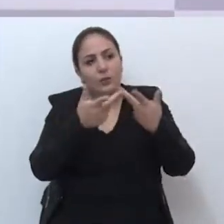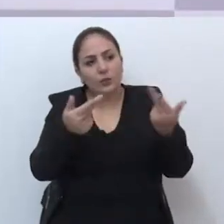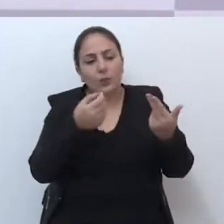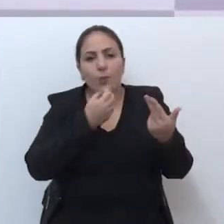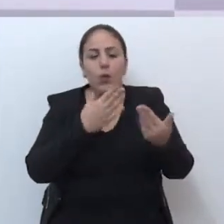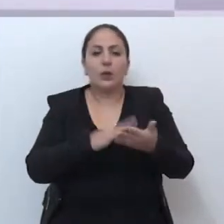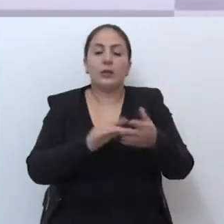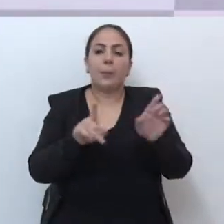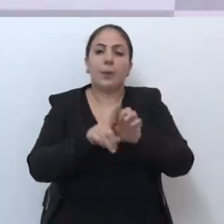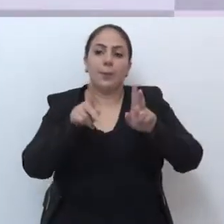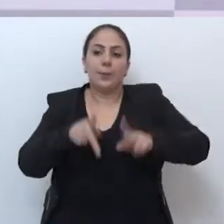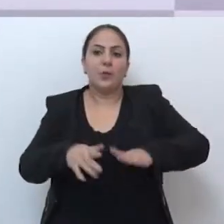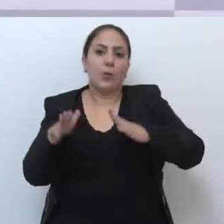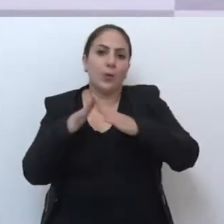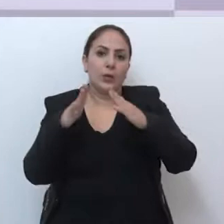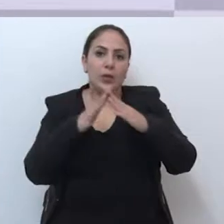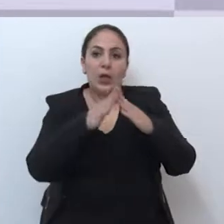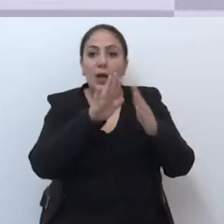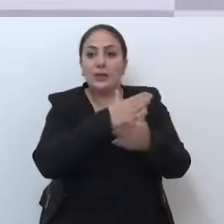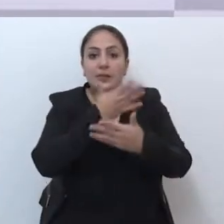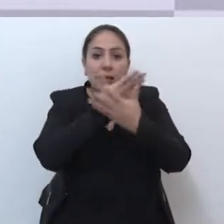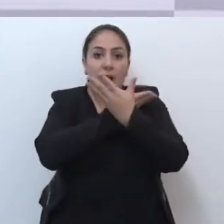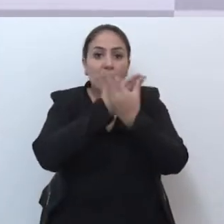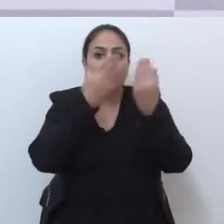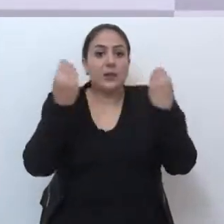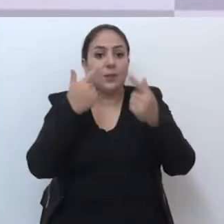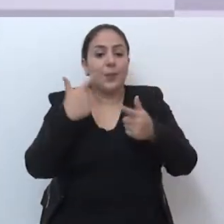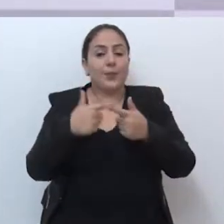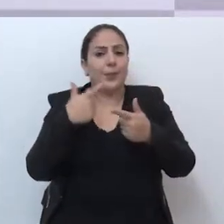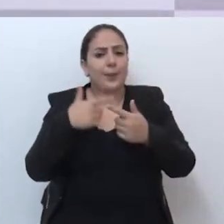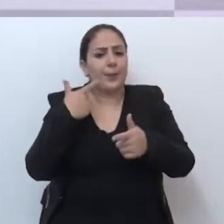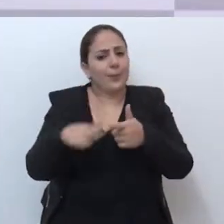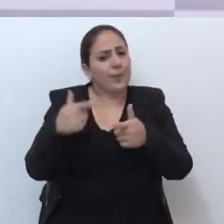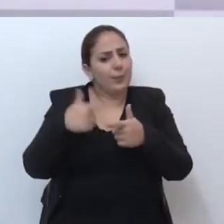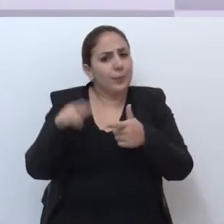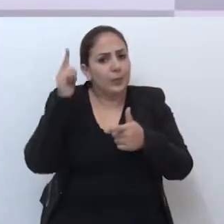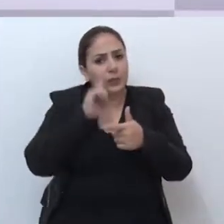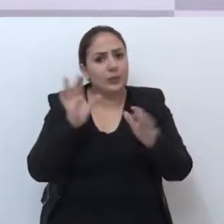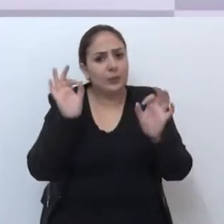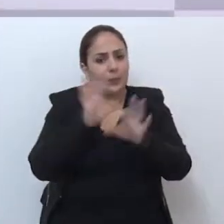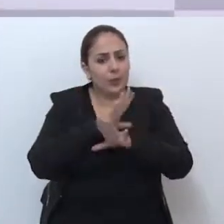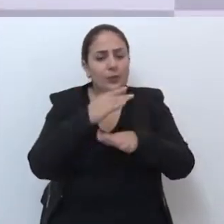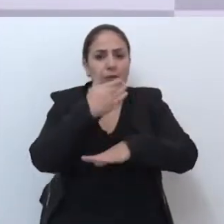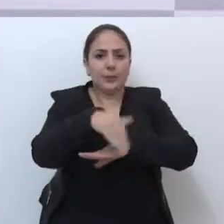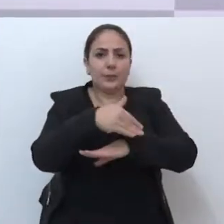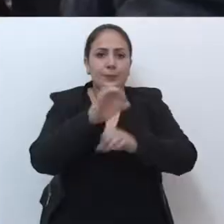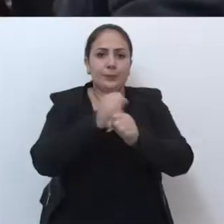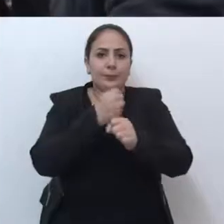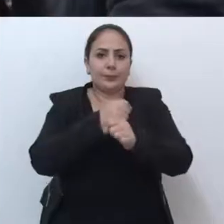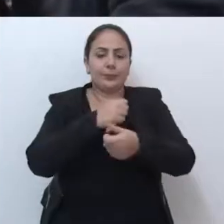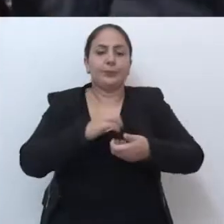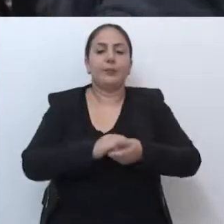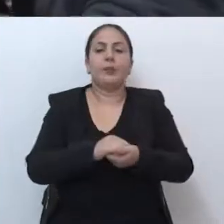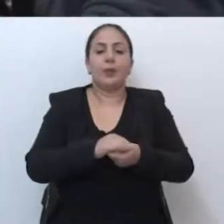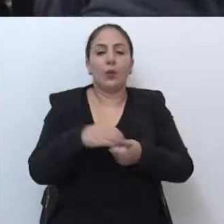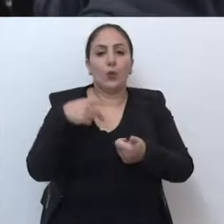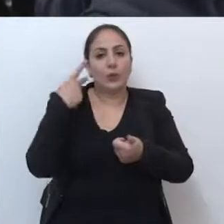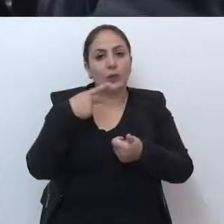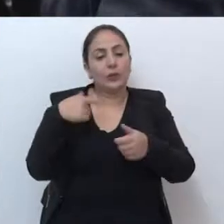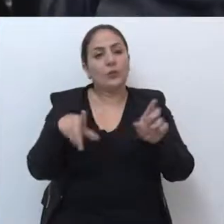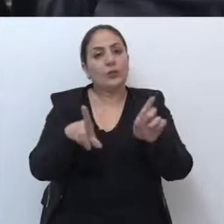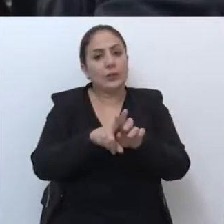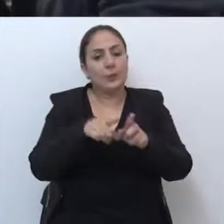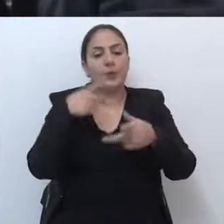os moradores muitas vezes acabam até esquecendo que foi um transtorno para terminar aquela obra lá. O orador do